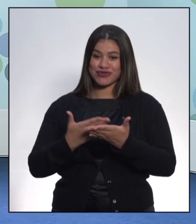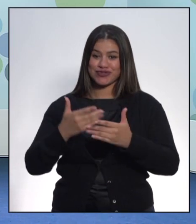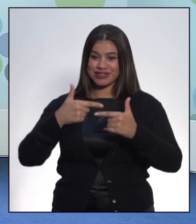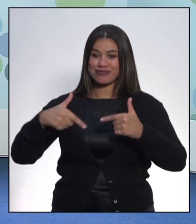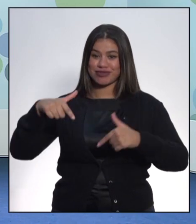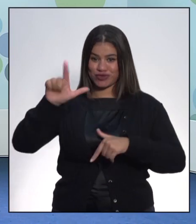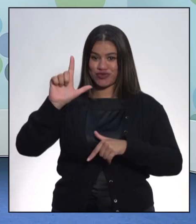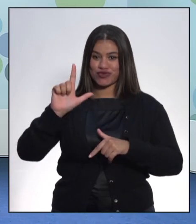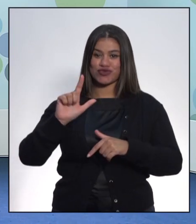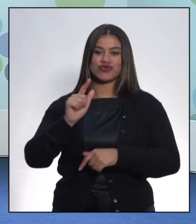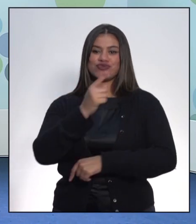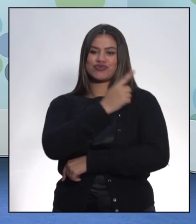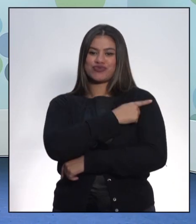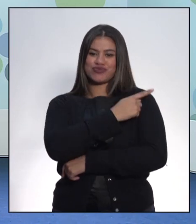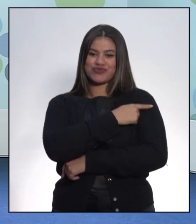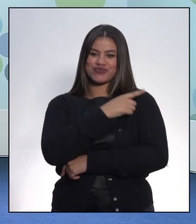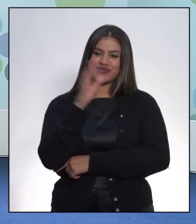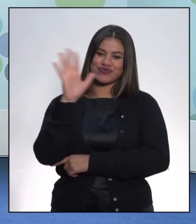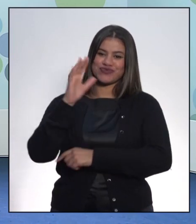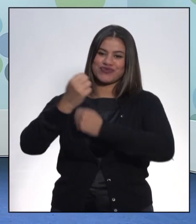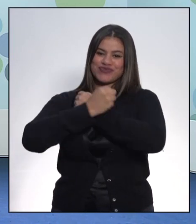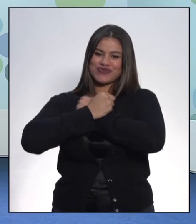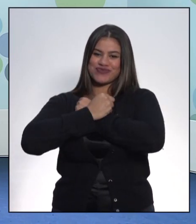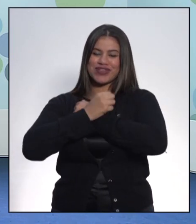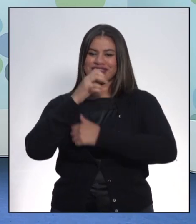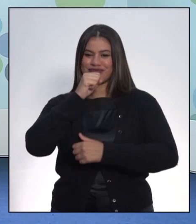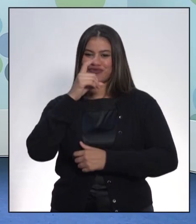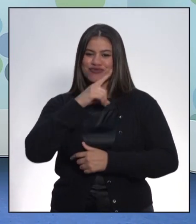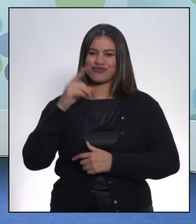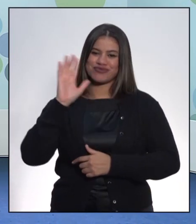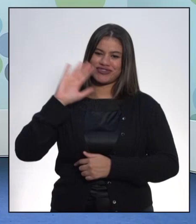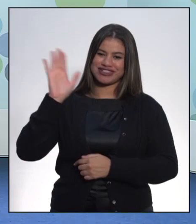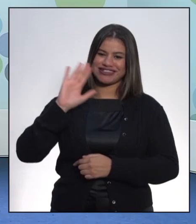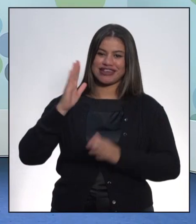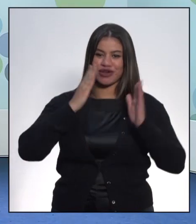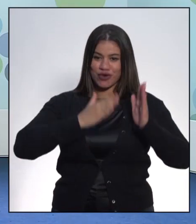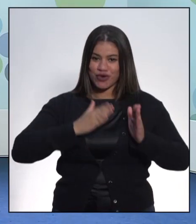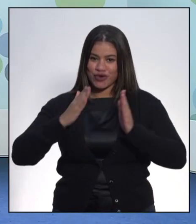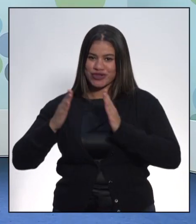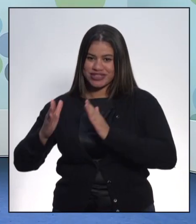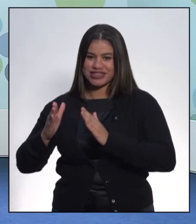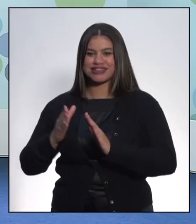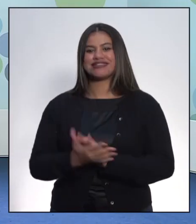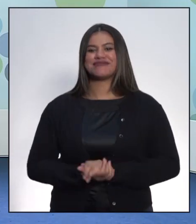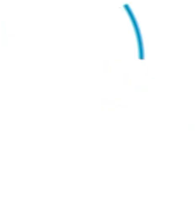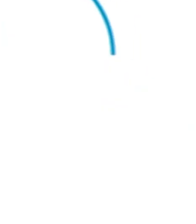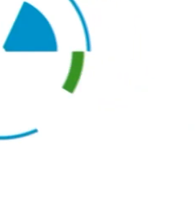primeiro ano do ensino médio. Um grande abraço, bom fim de semana. Tchau, tchau. Se organizem, alunos.